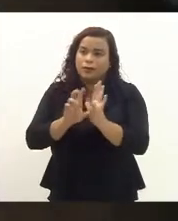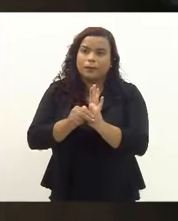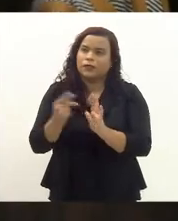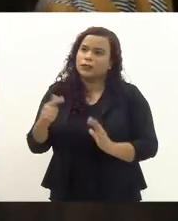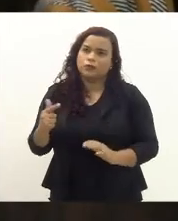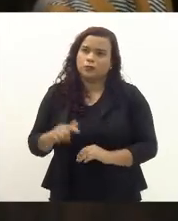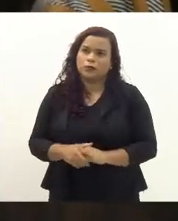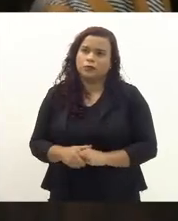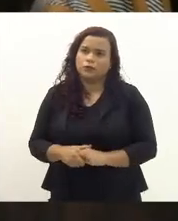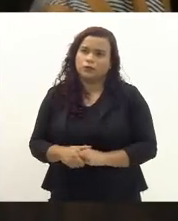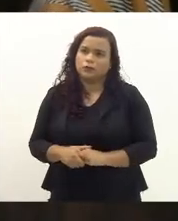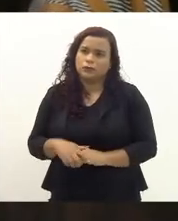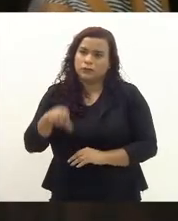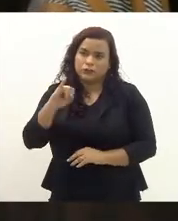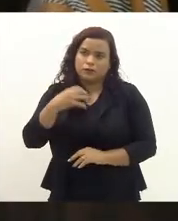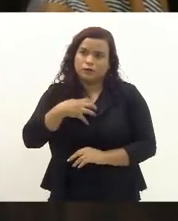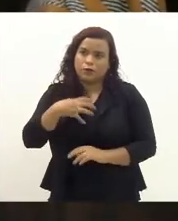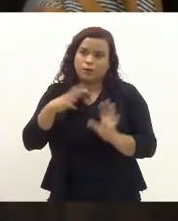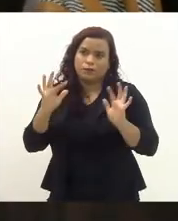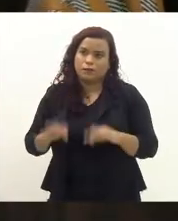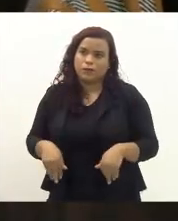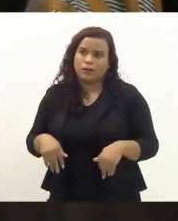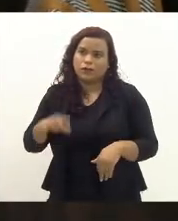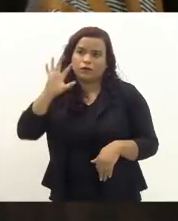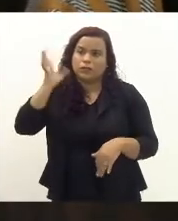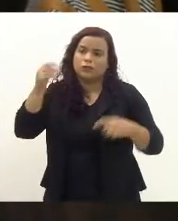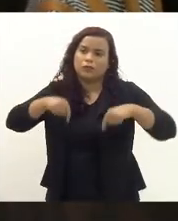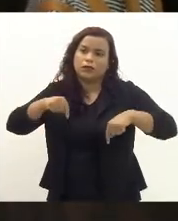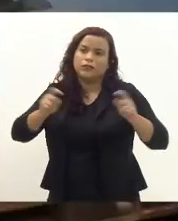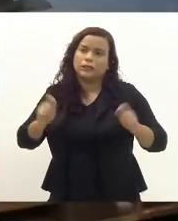mas é forma final a gente resolve agora